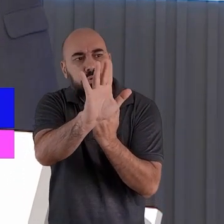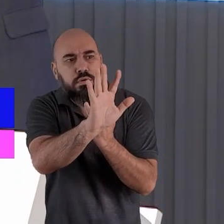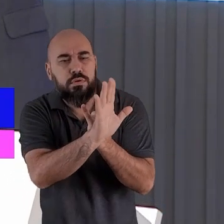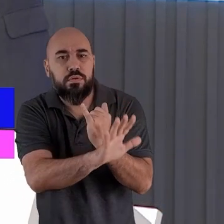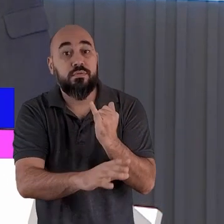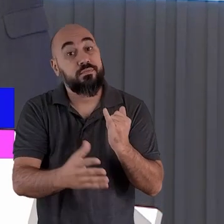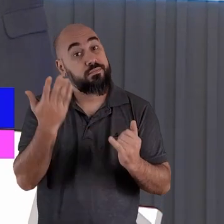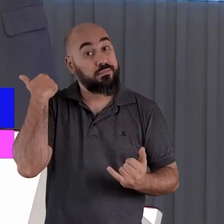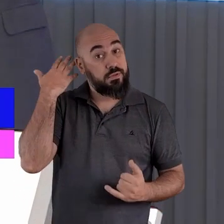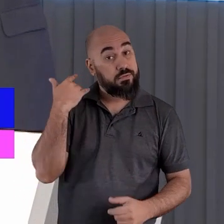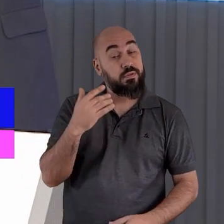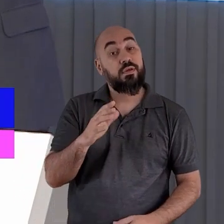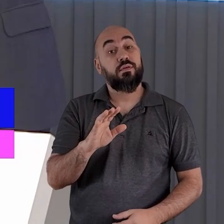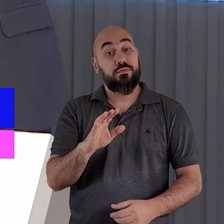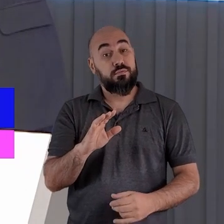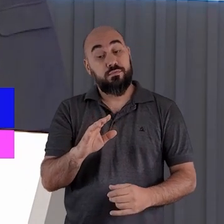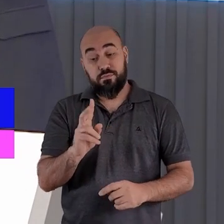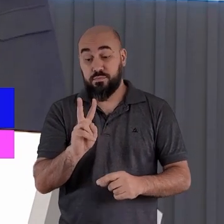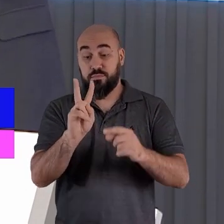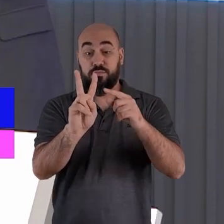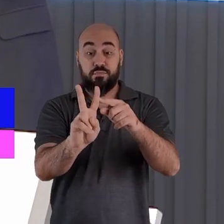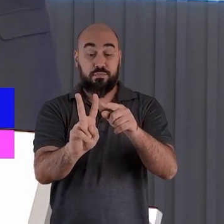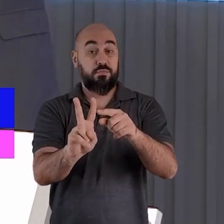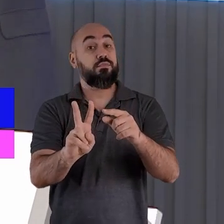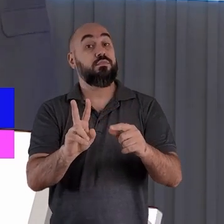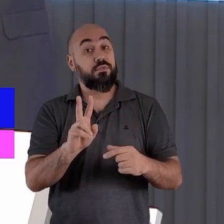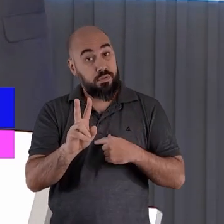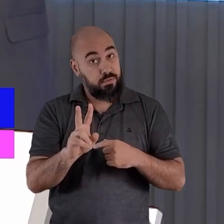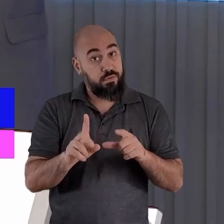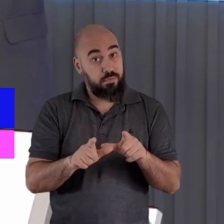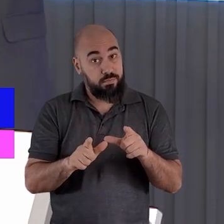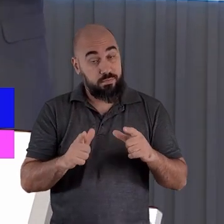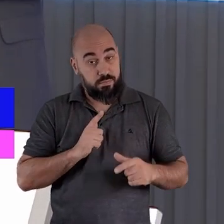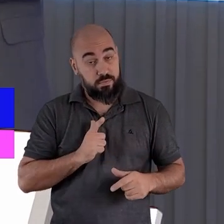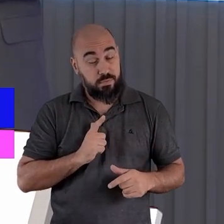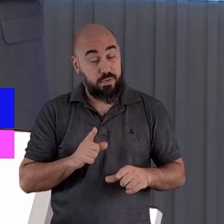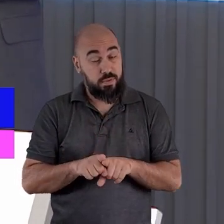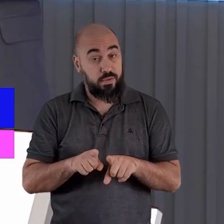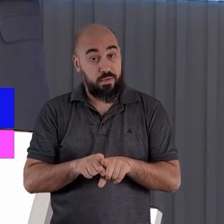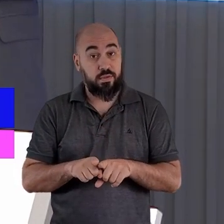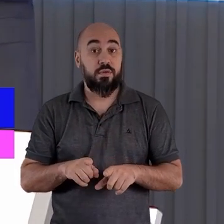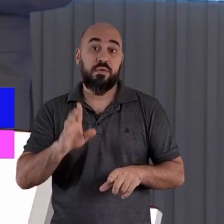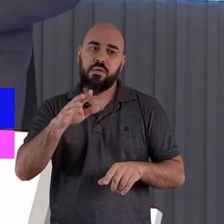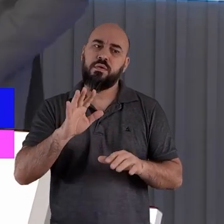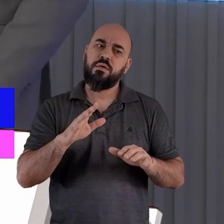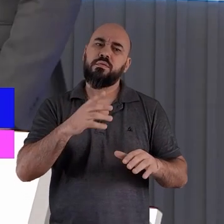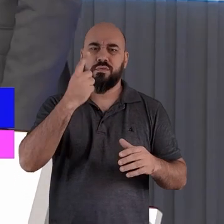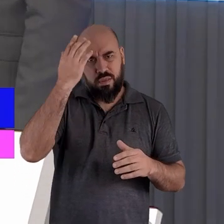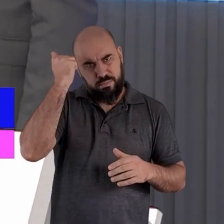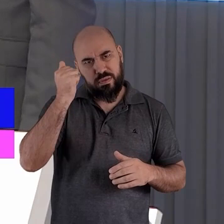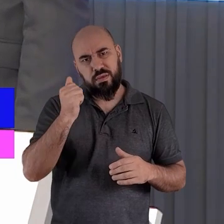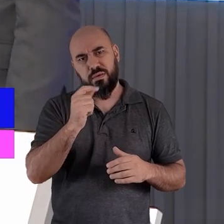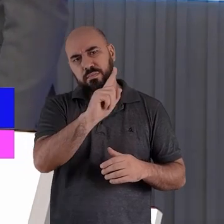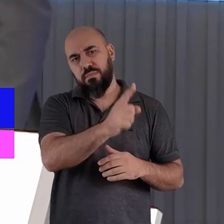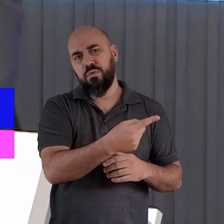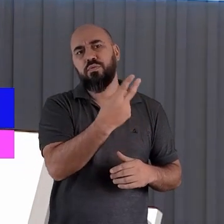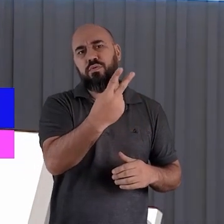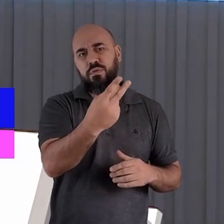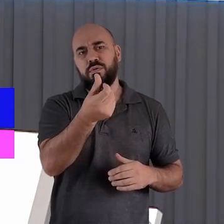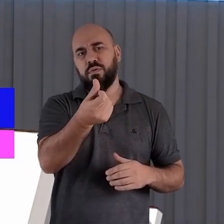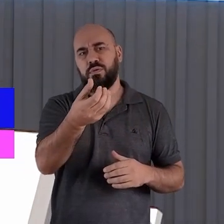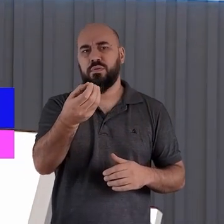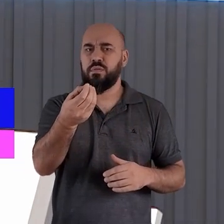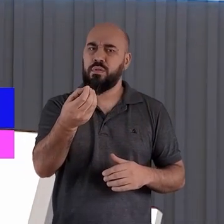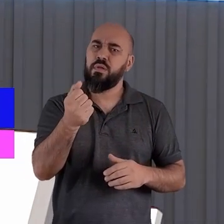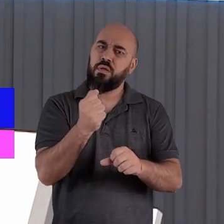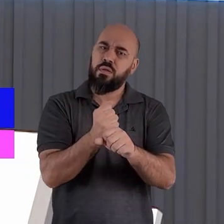vestido com pano de saco durante 1260 anos de uma tragédia que se abateria sobre o mundo. E também